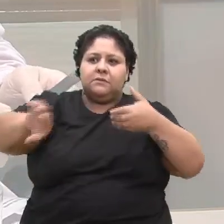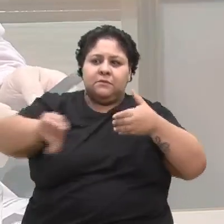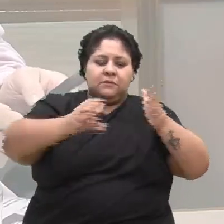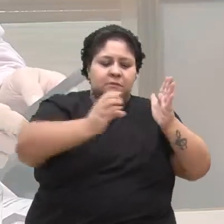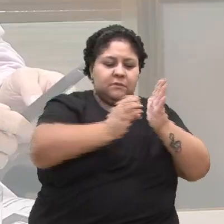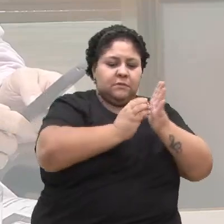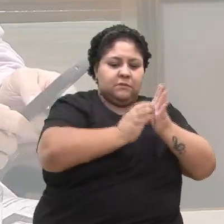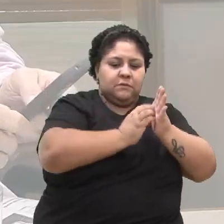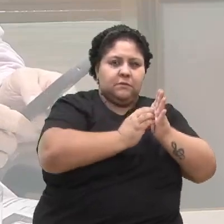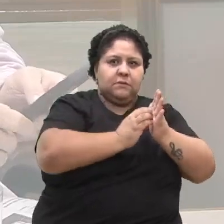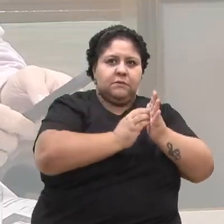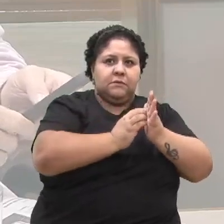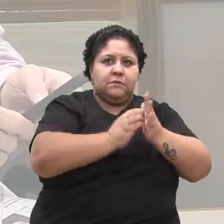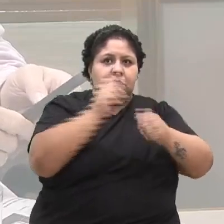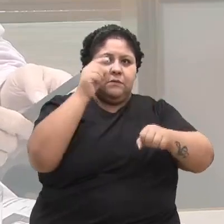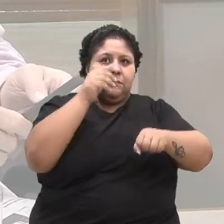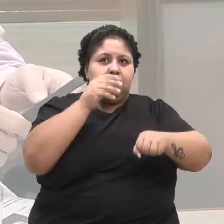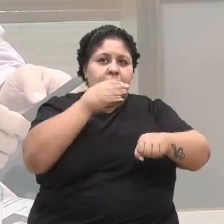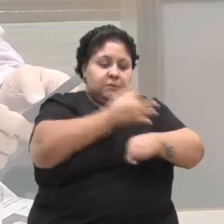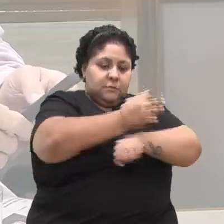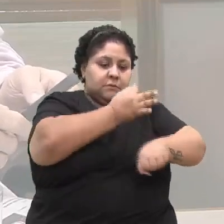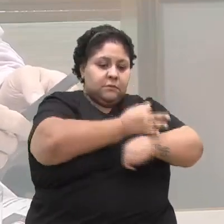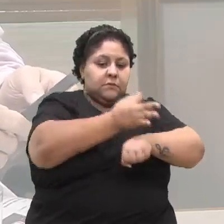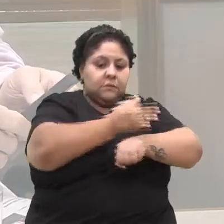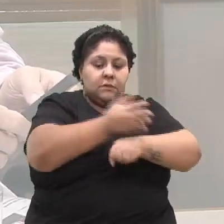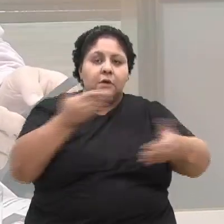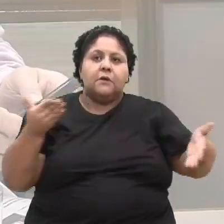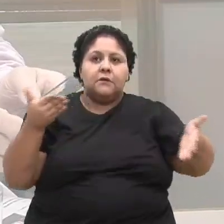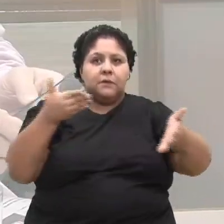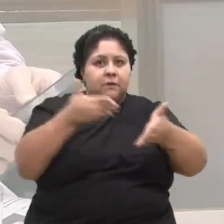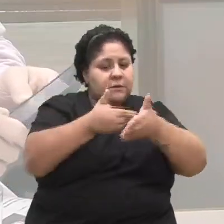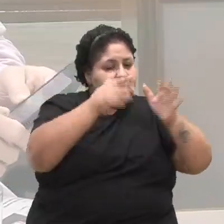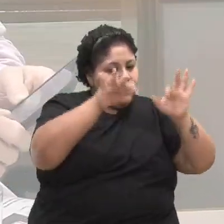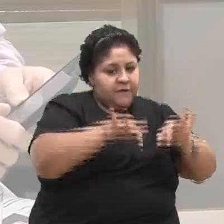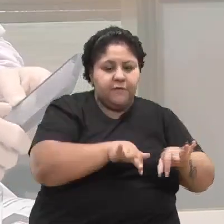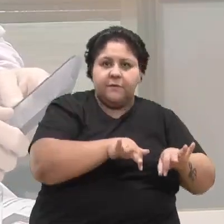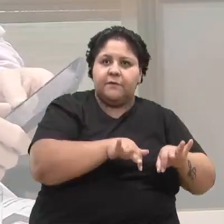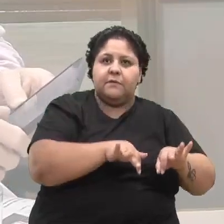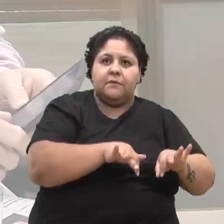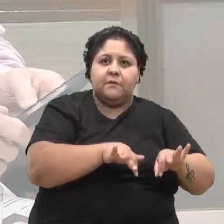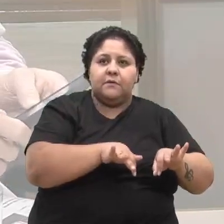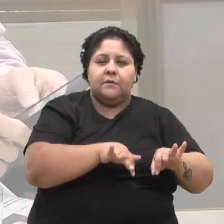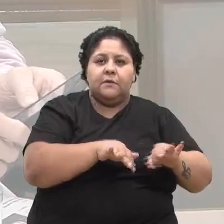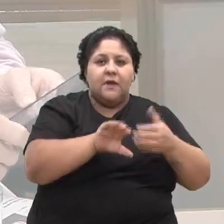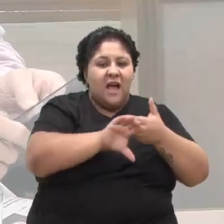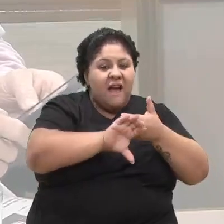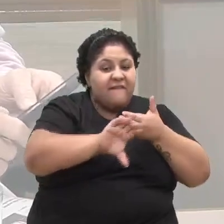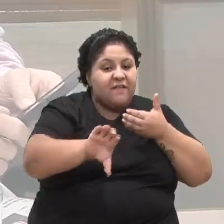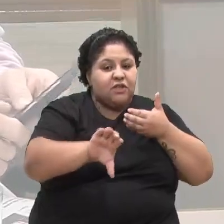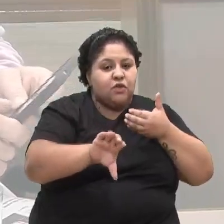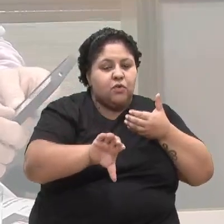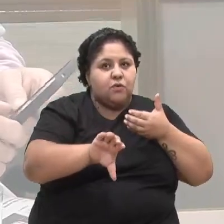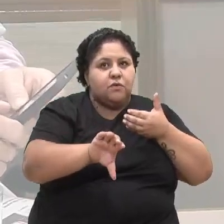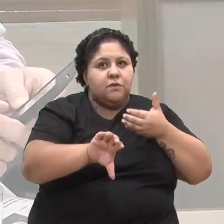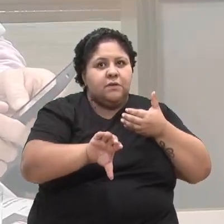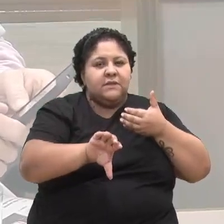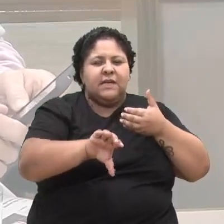servidores, né, momentaneamente até que a investigação seja conclusa, e exonerou o CC que está